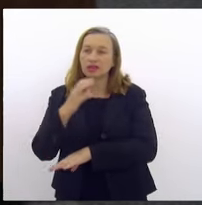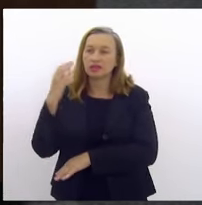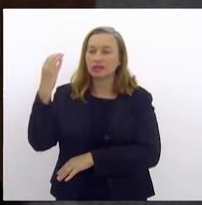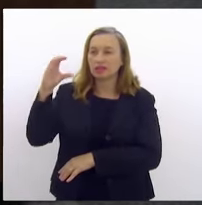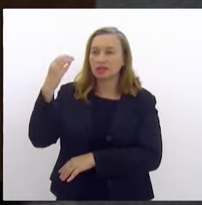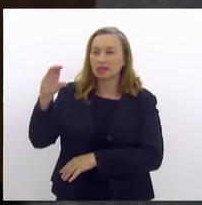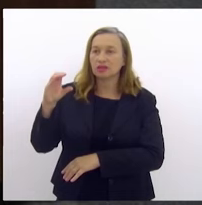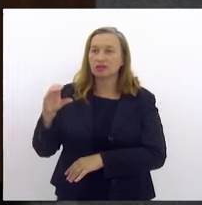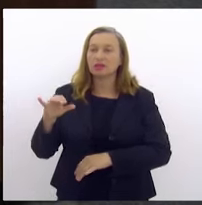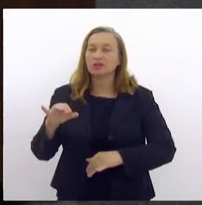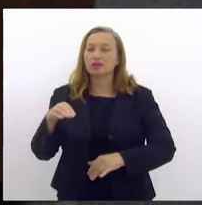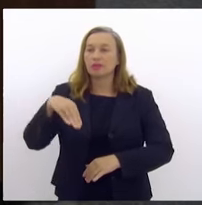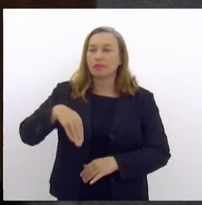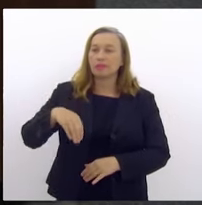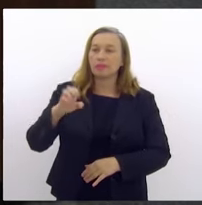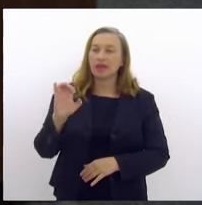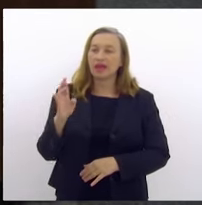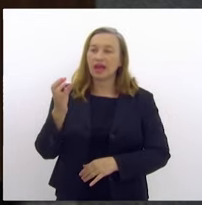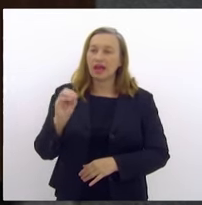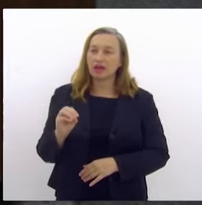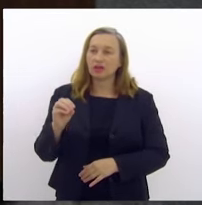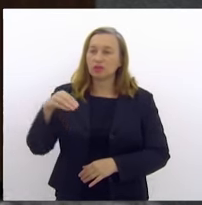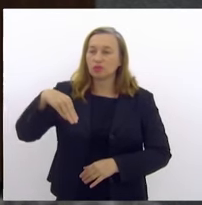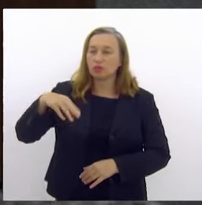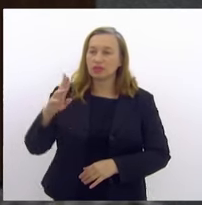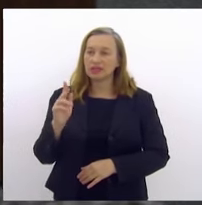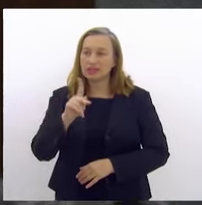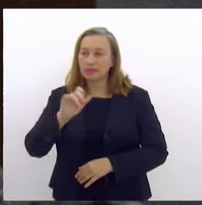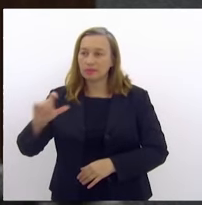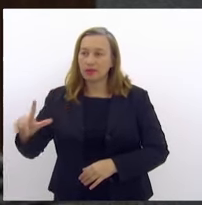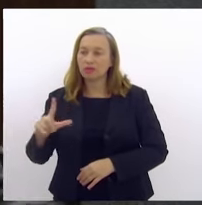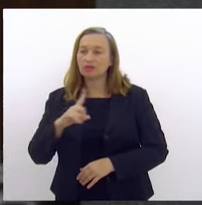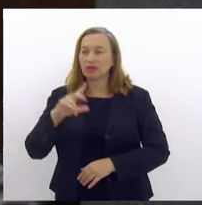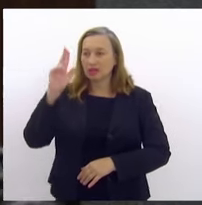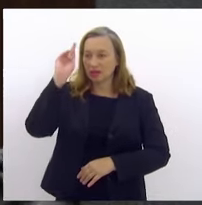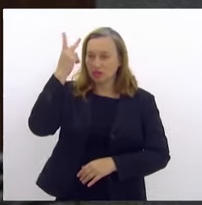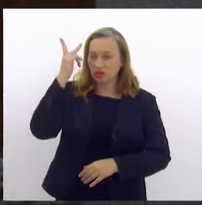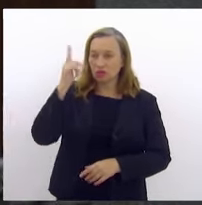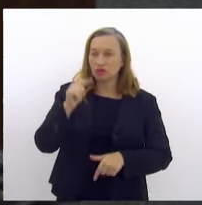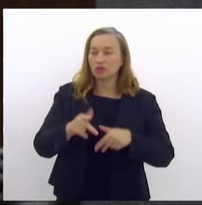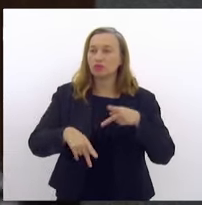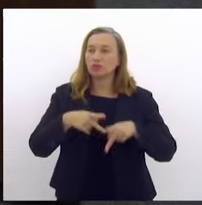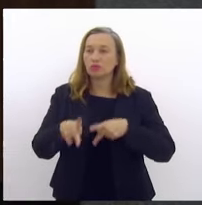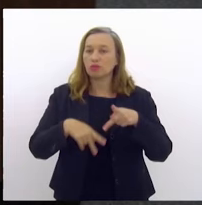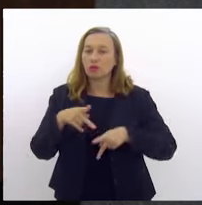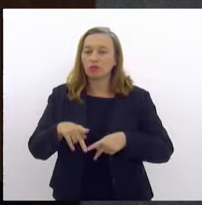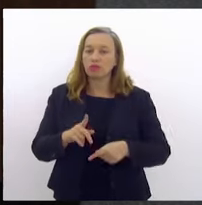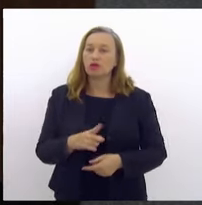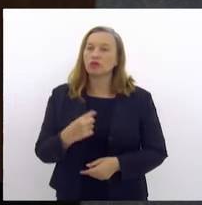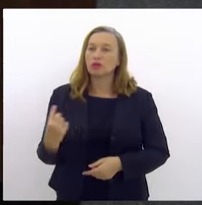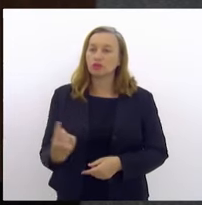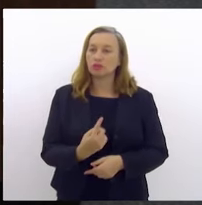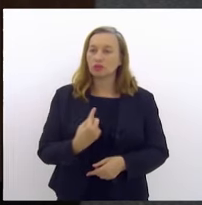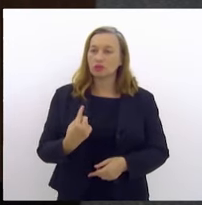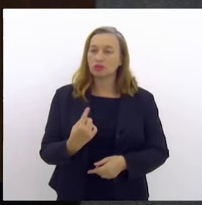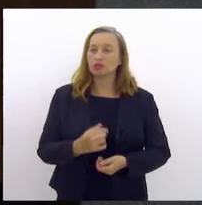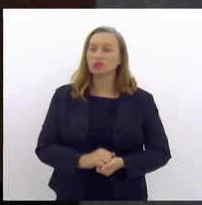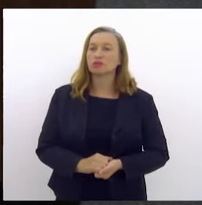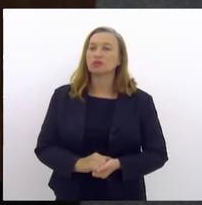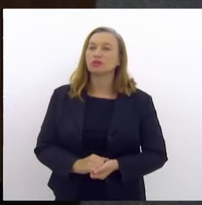mercados municipais guardam a história do seu povo. E o nosso mercado, ele é